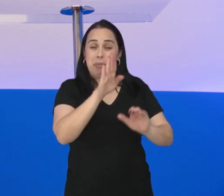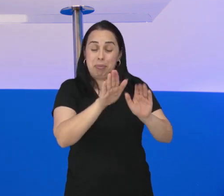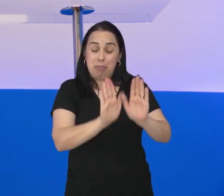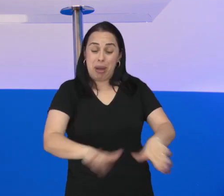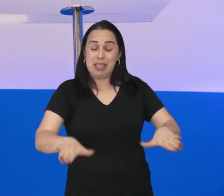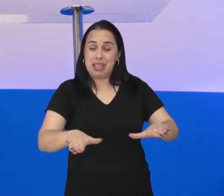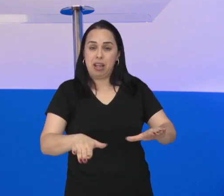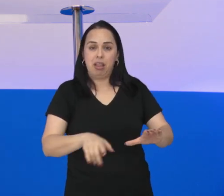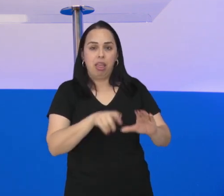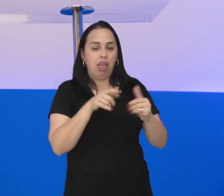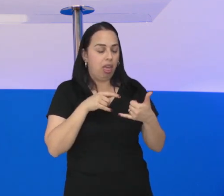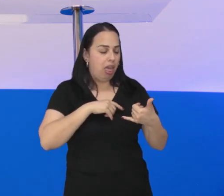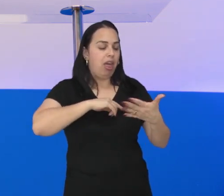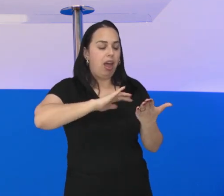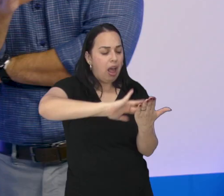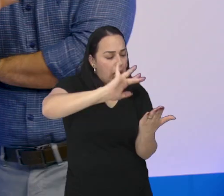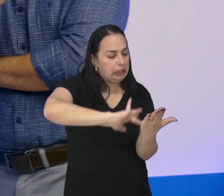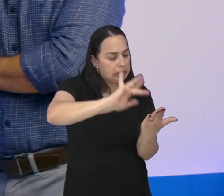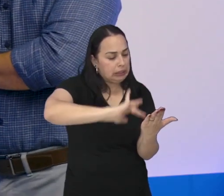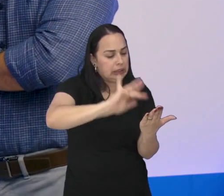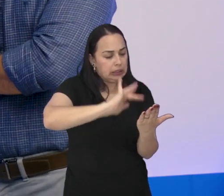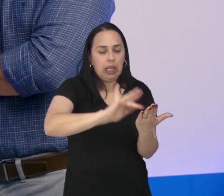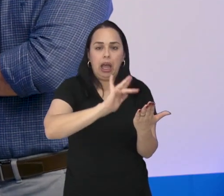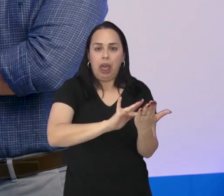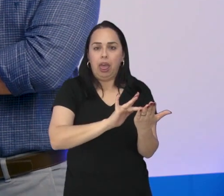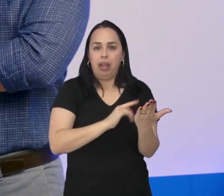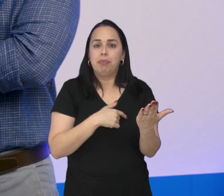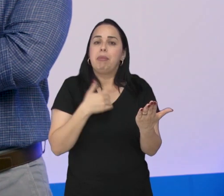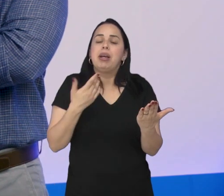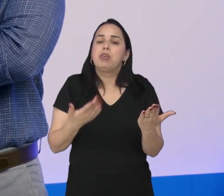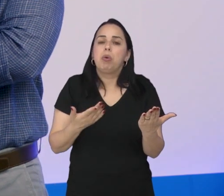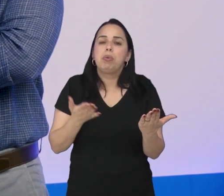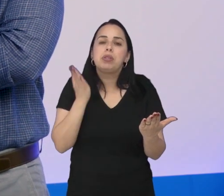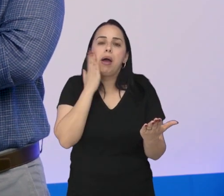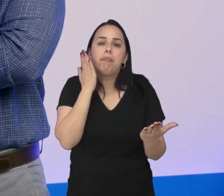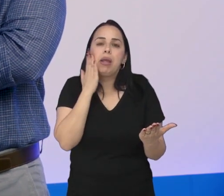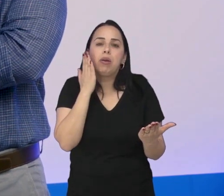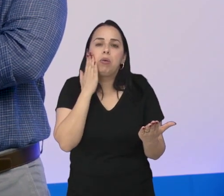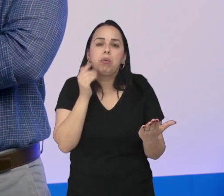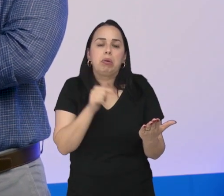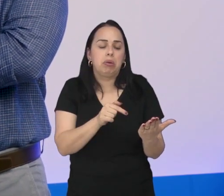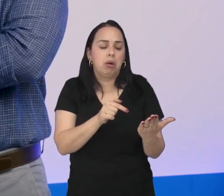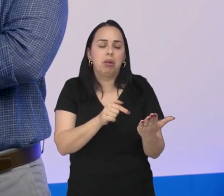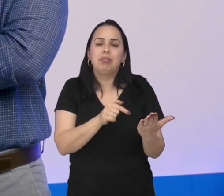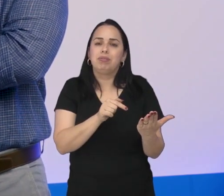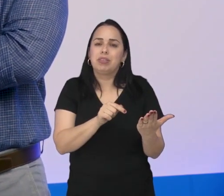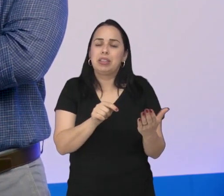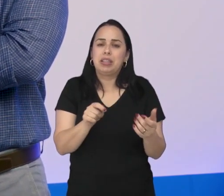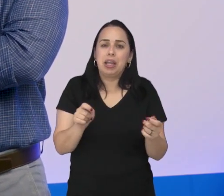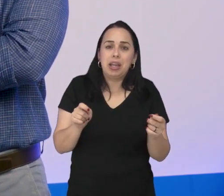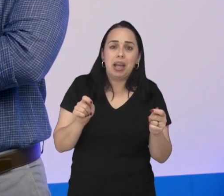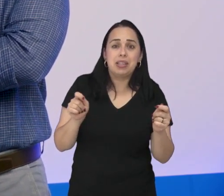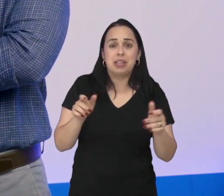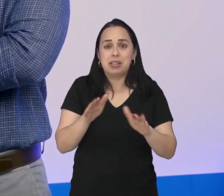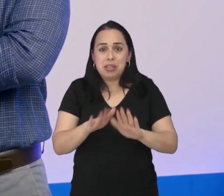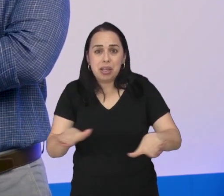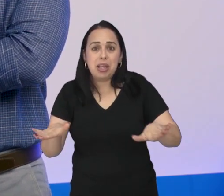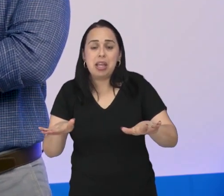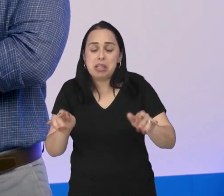telas, principalmente na infância, viu? Mas como saber em que momento da vida permite o uso dos